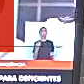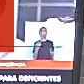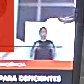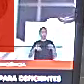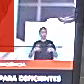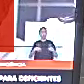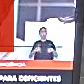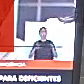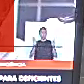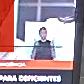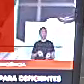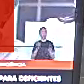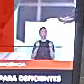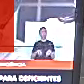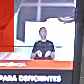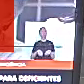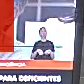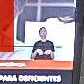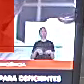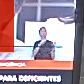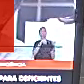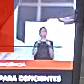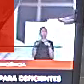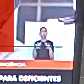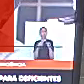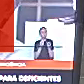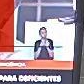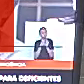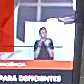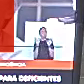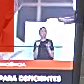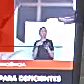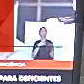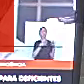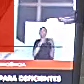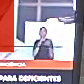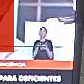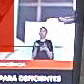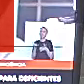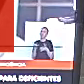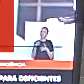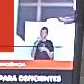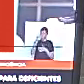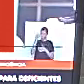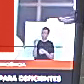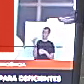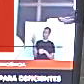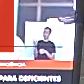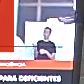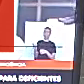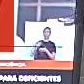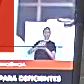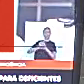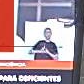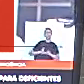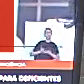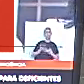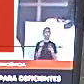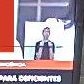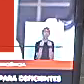É esse constrangimento de chegar e ser humilhado por uma pessoa que está do outro lado do balcão. Isso é